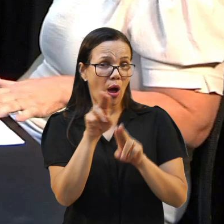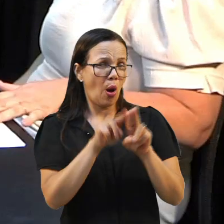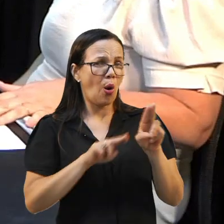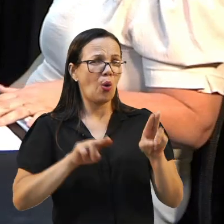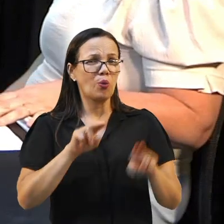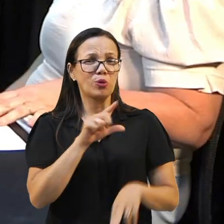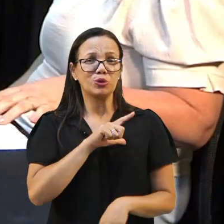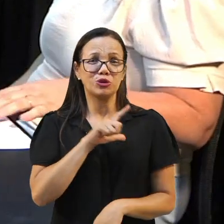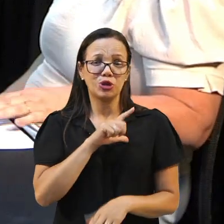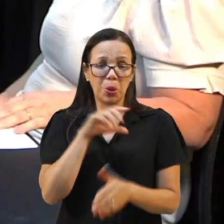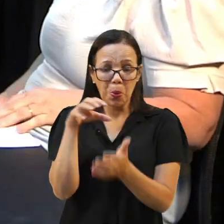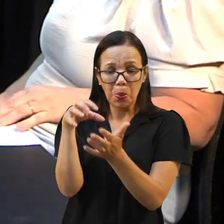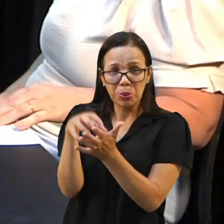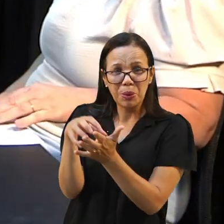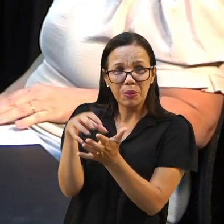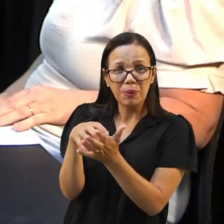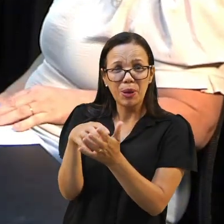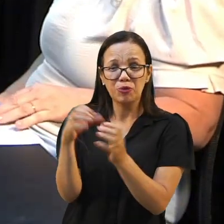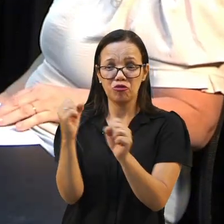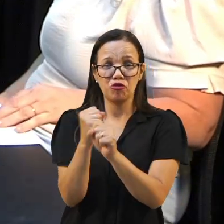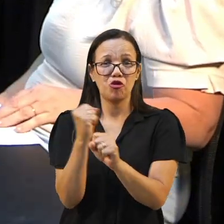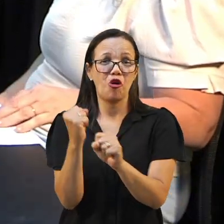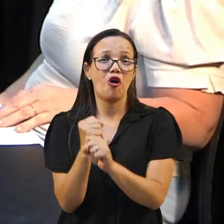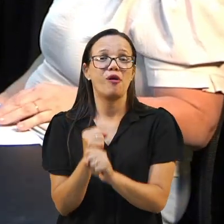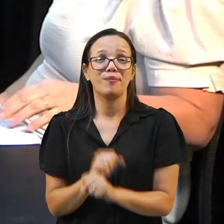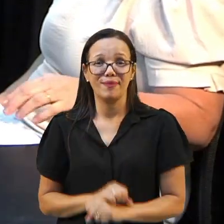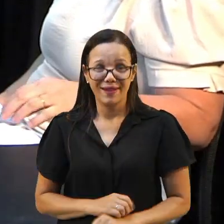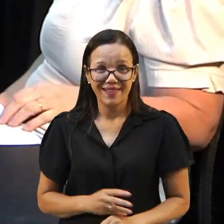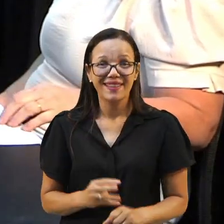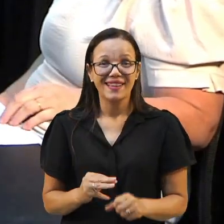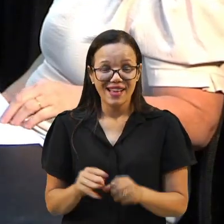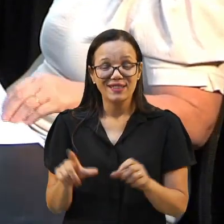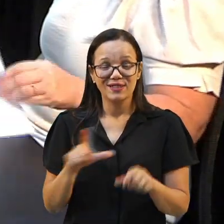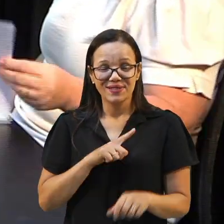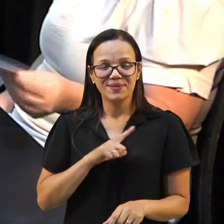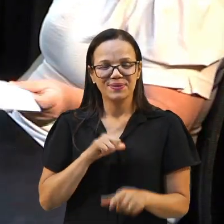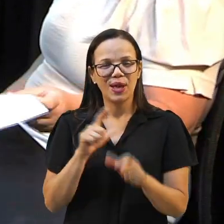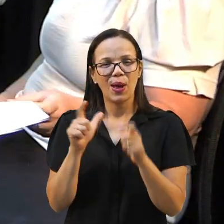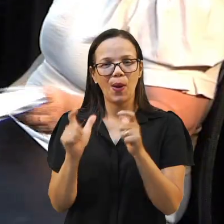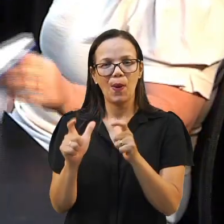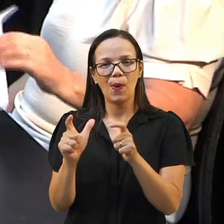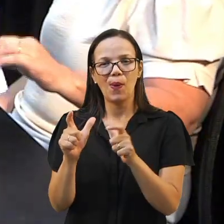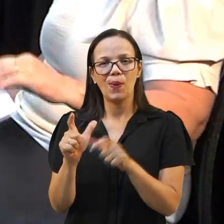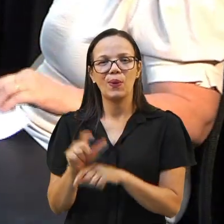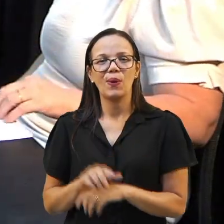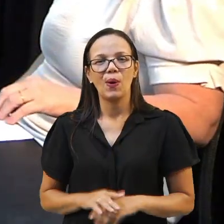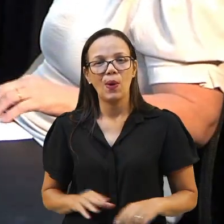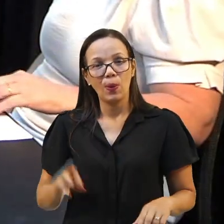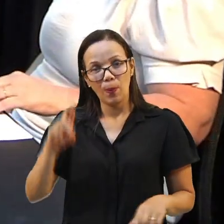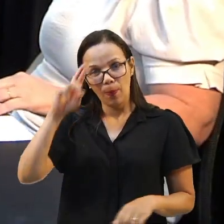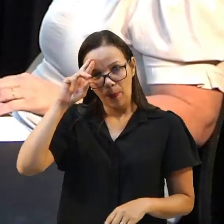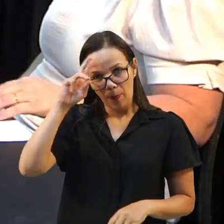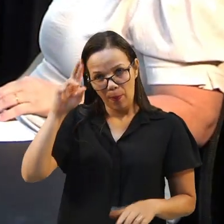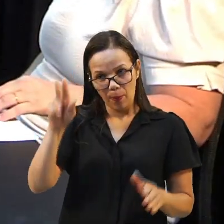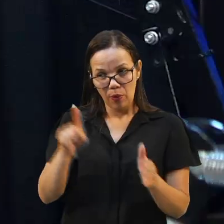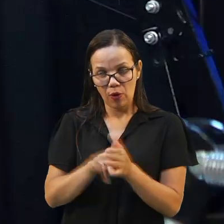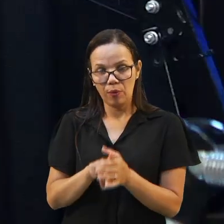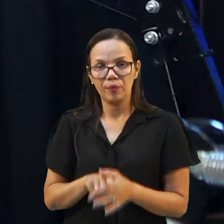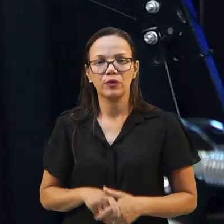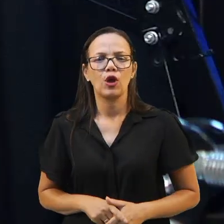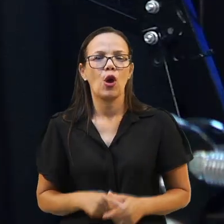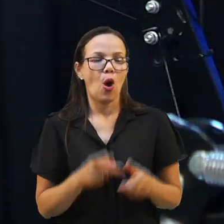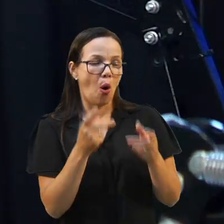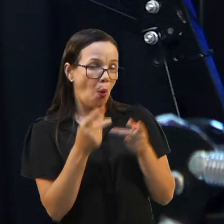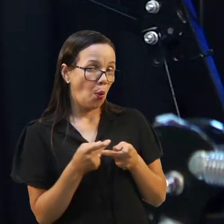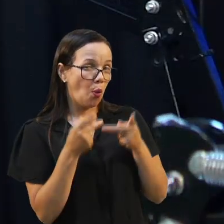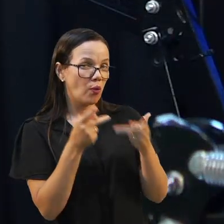UFO tinha um departamento de obras, né? Tinha os encarregados. O convite para a diretoria